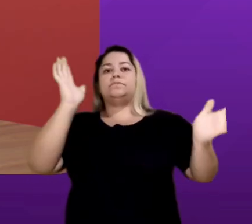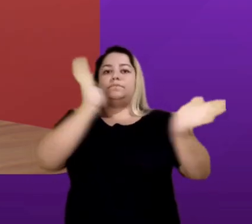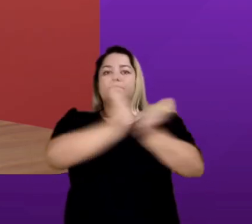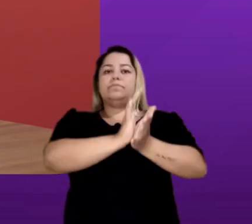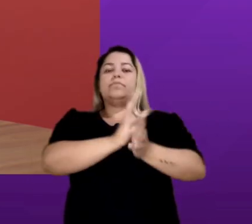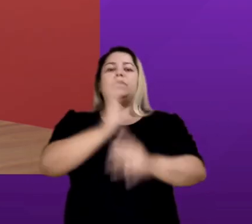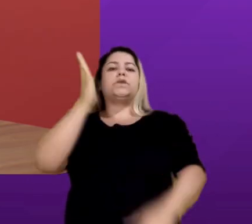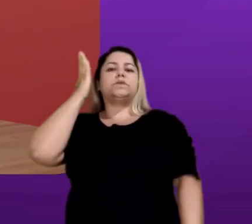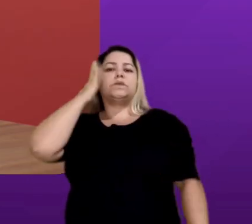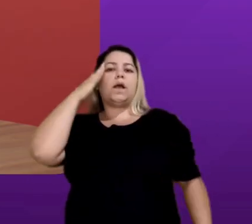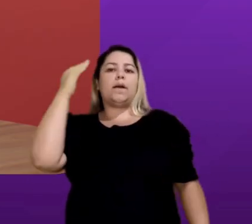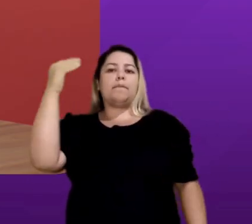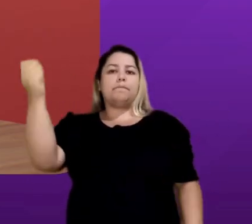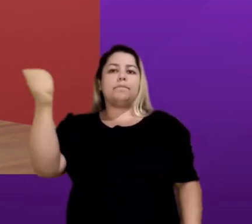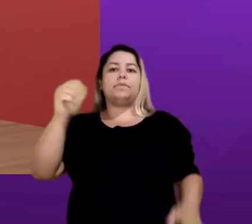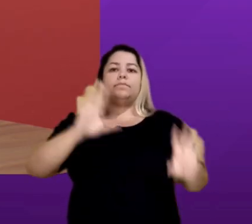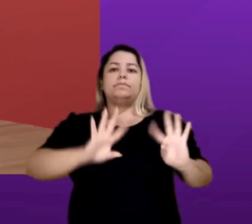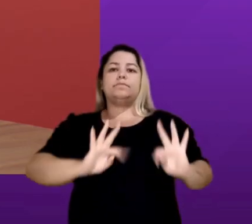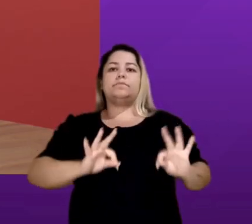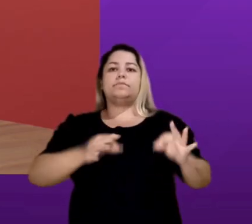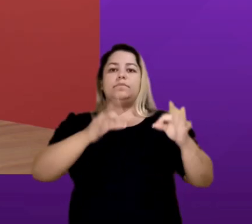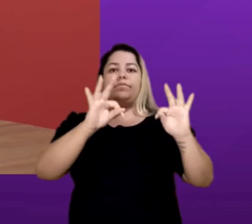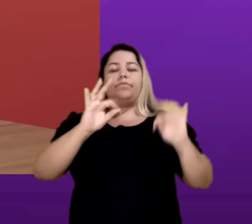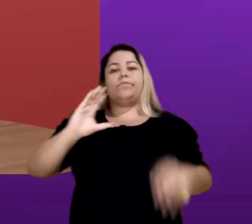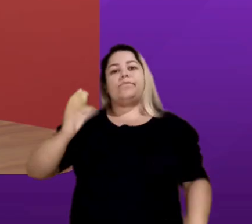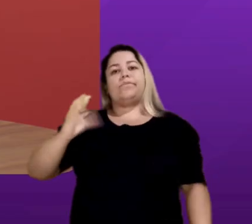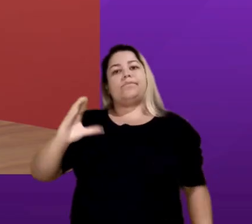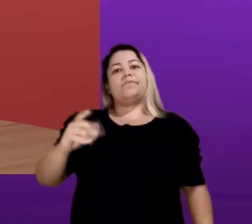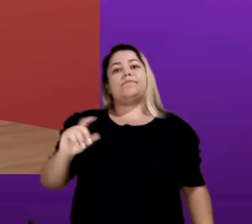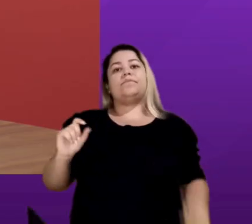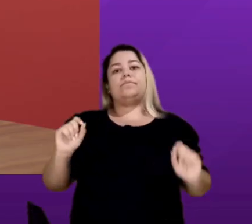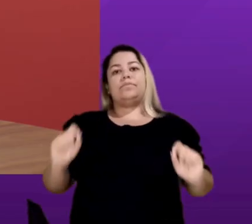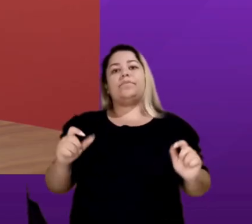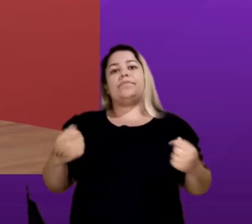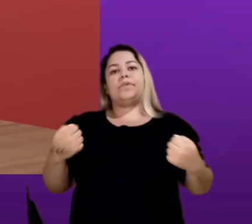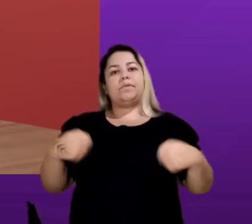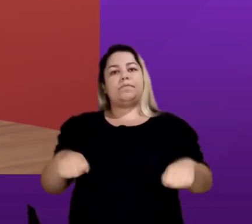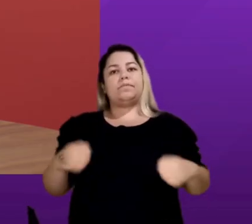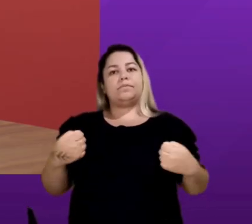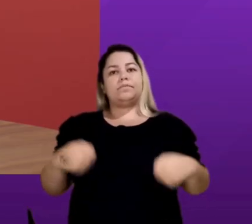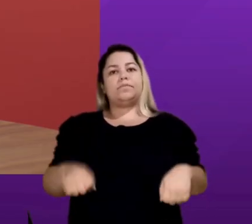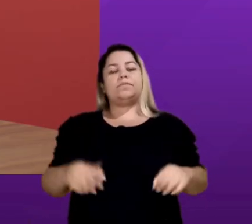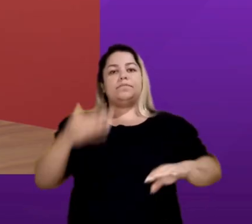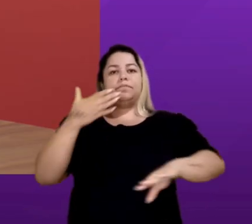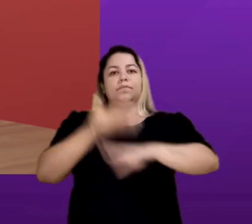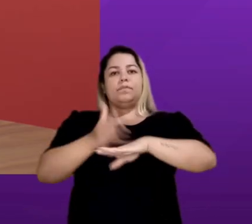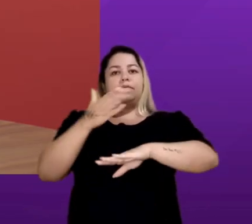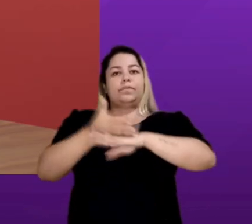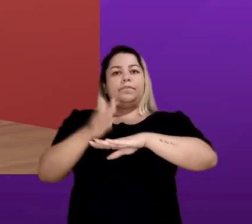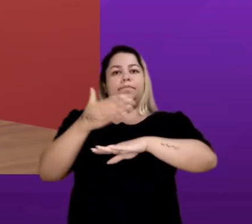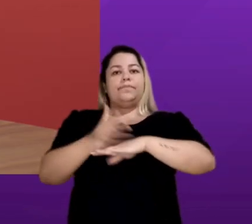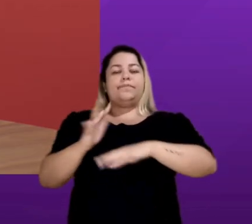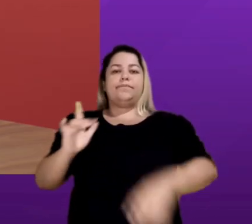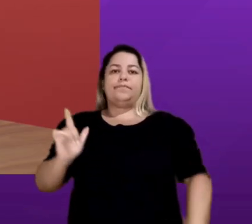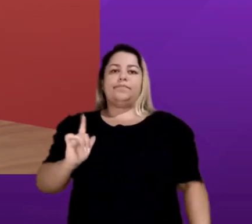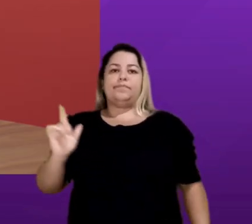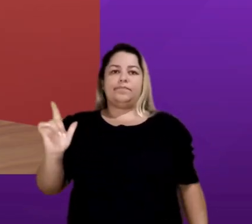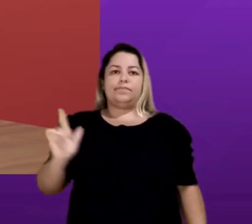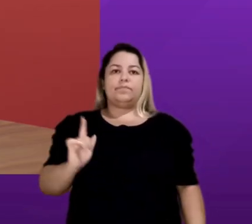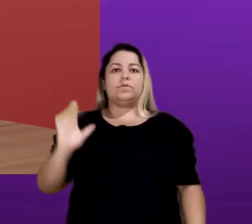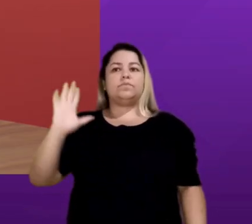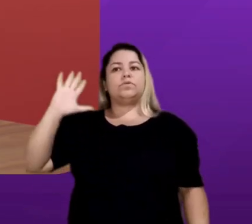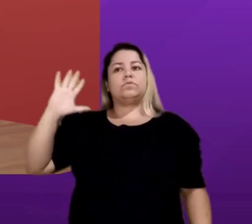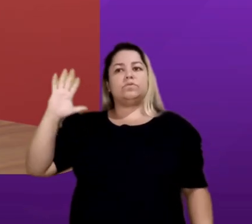saberes técnicos, científicos, do qual eu preciso, na prática, ter soluções